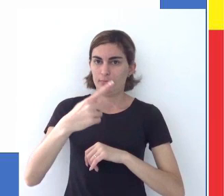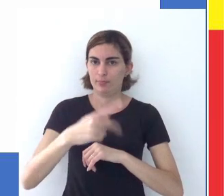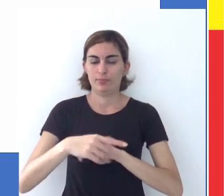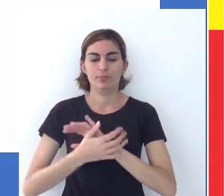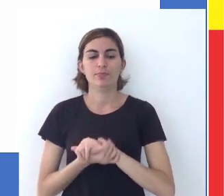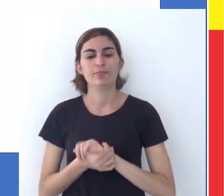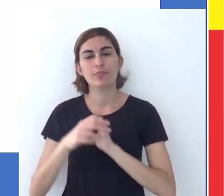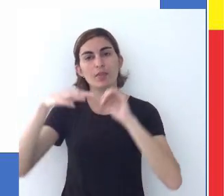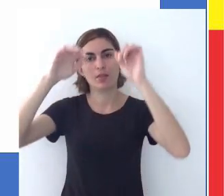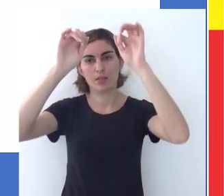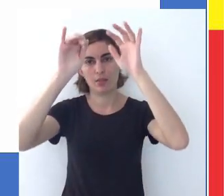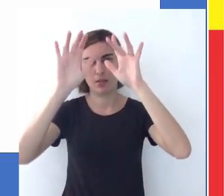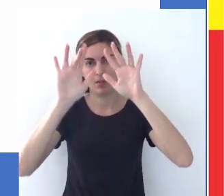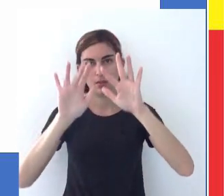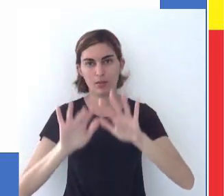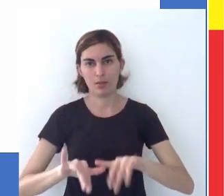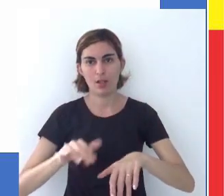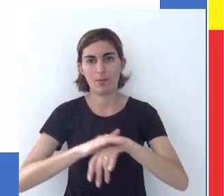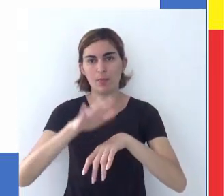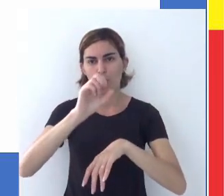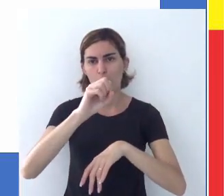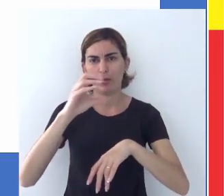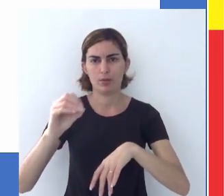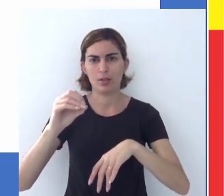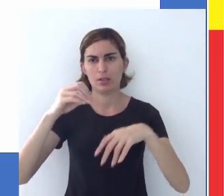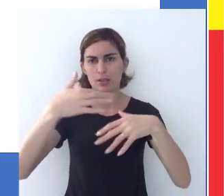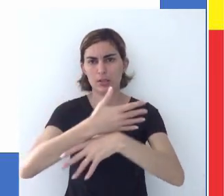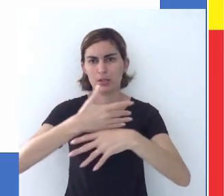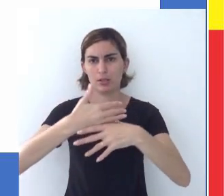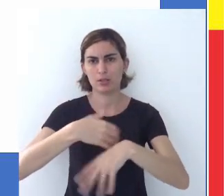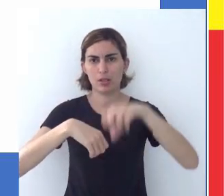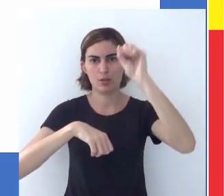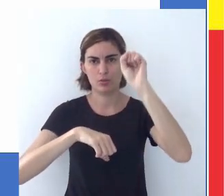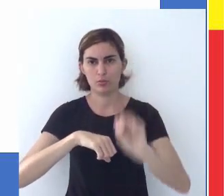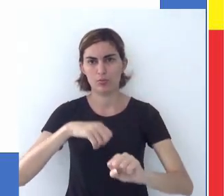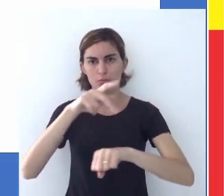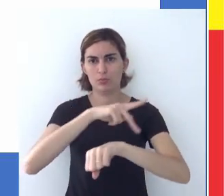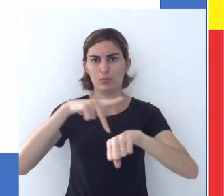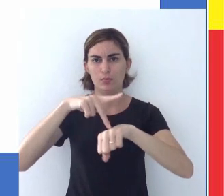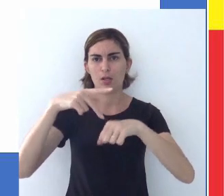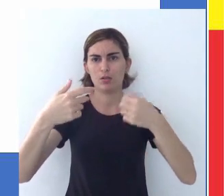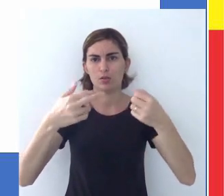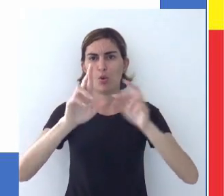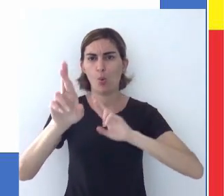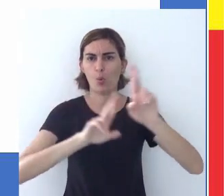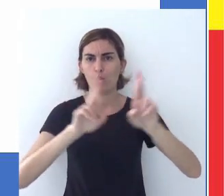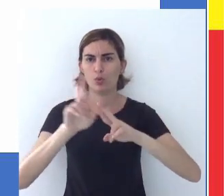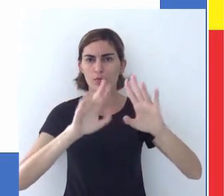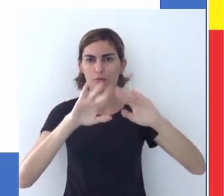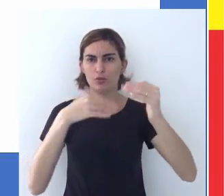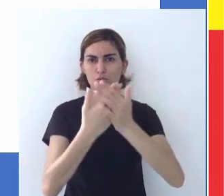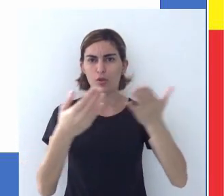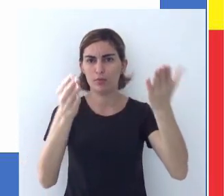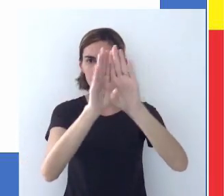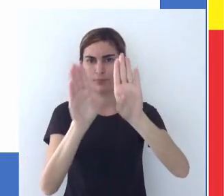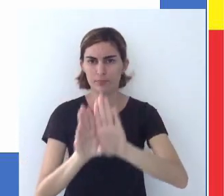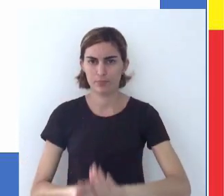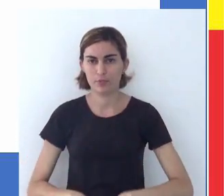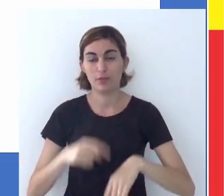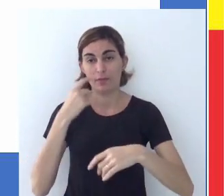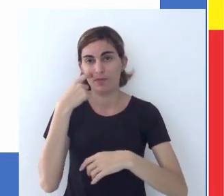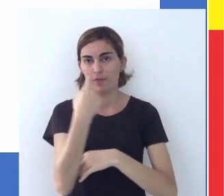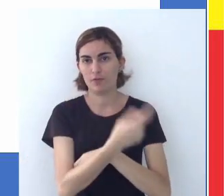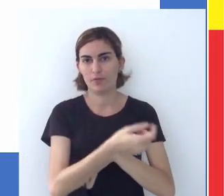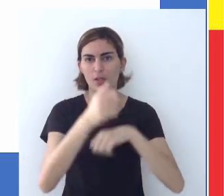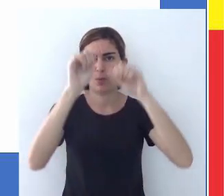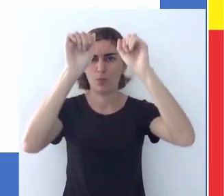lá. Tá? Então neve atinge mais de 80 cidades do sul do país e fecha rodovias e escolas. Tá? Então vocês veem